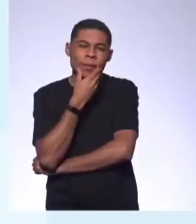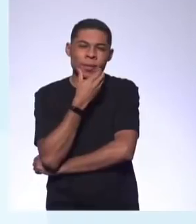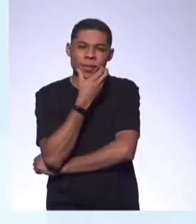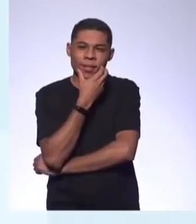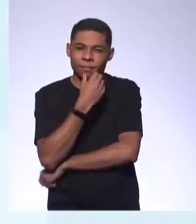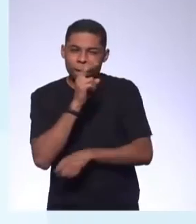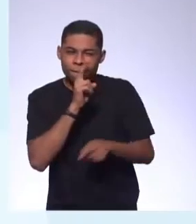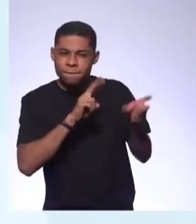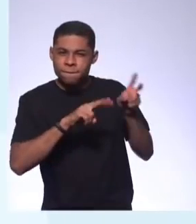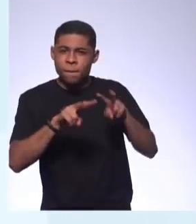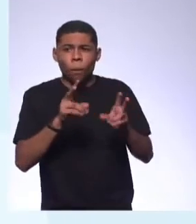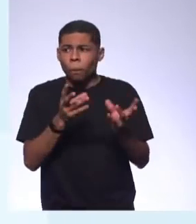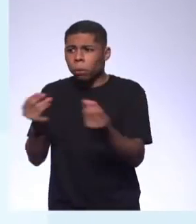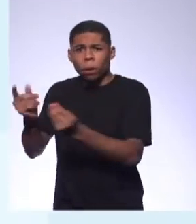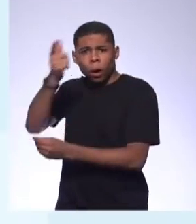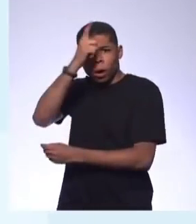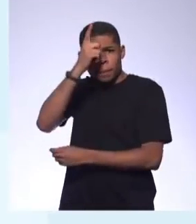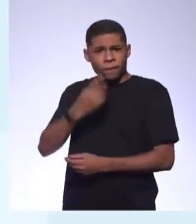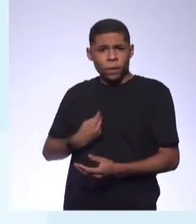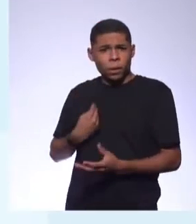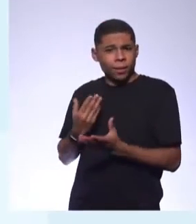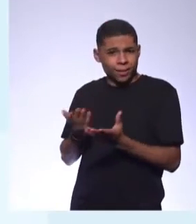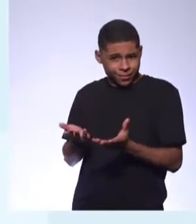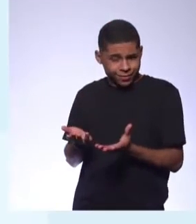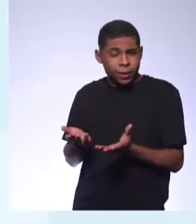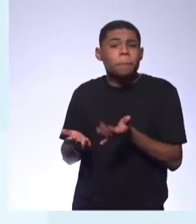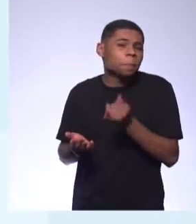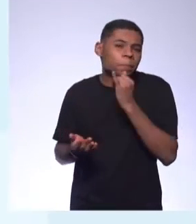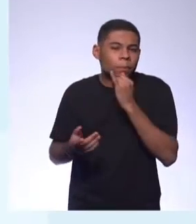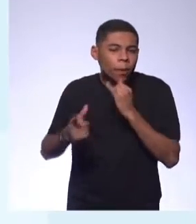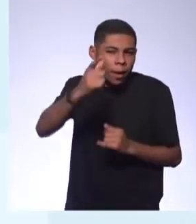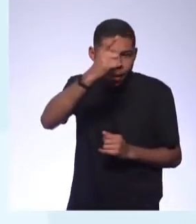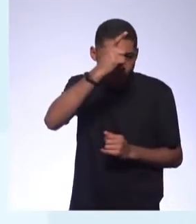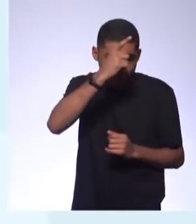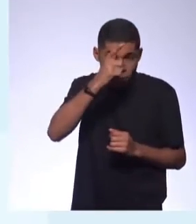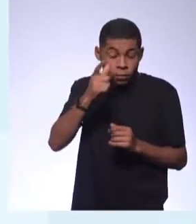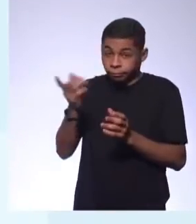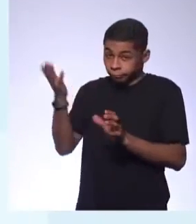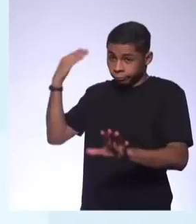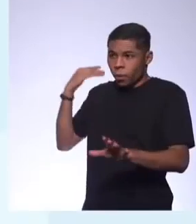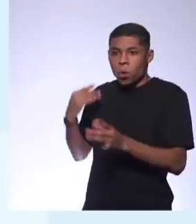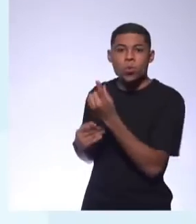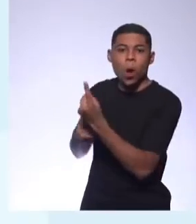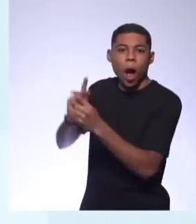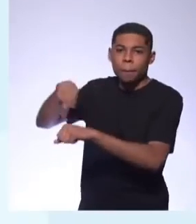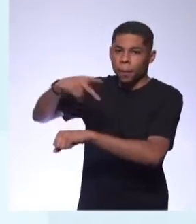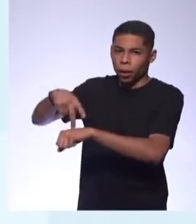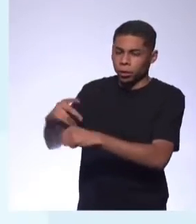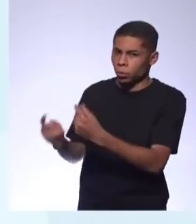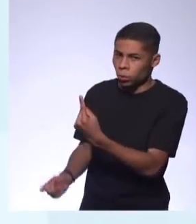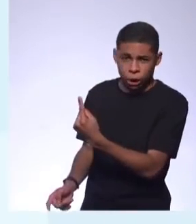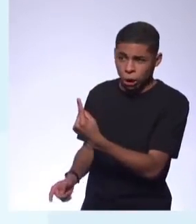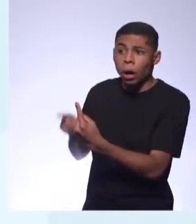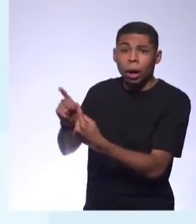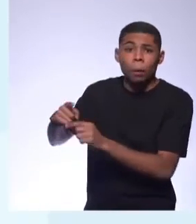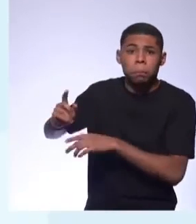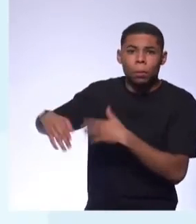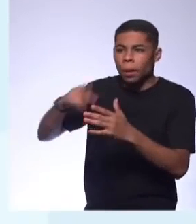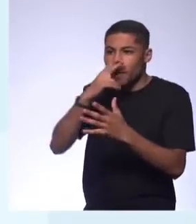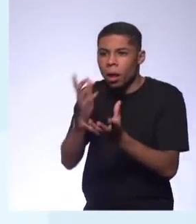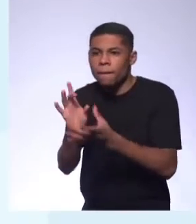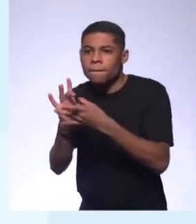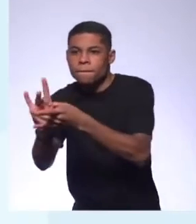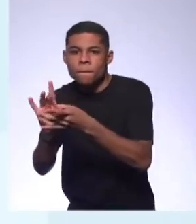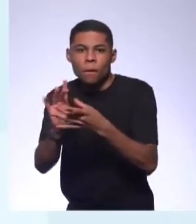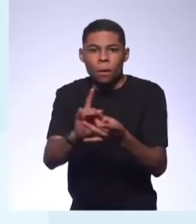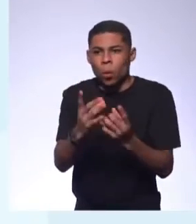que muitos alemães viviam ali. A Alemanha, nesse momento, não era um único país, ela estava em processo de unificação